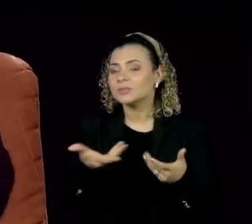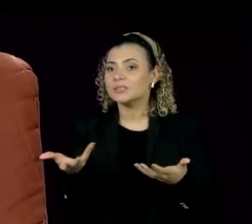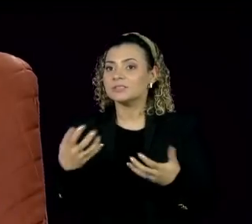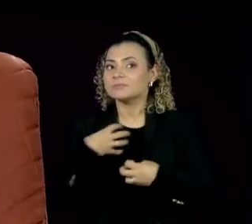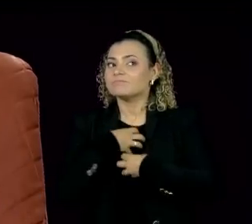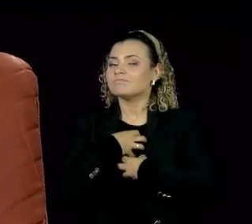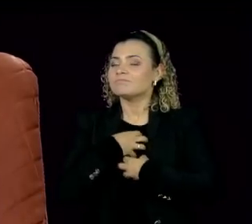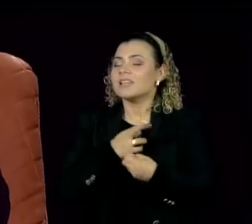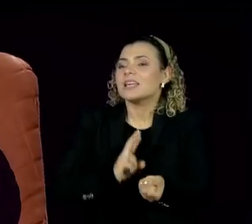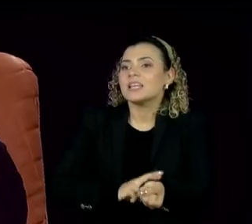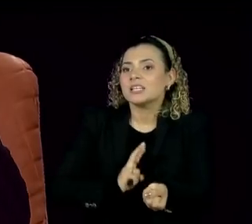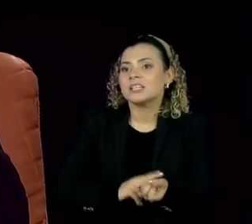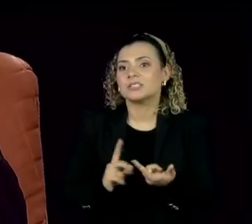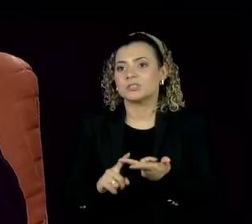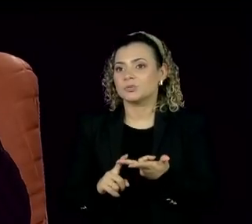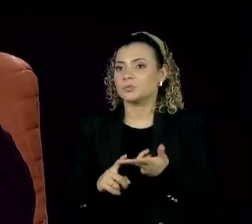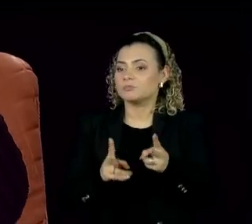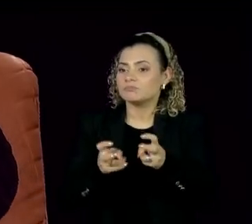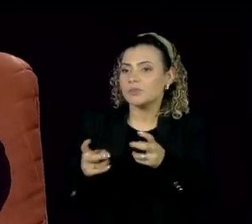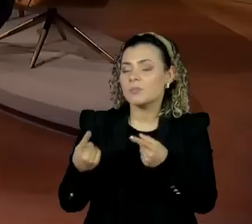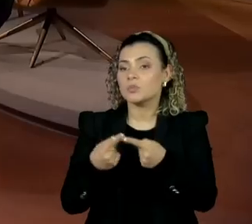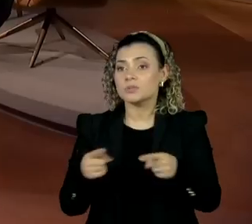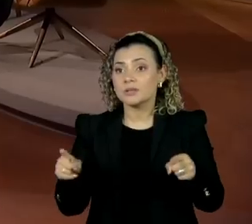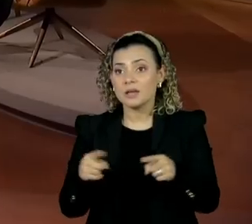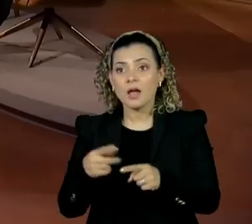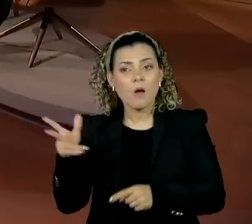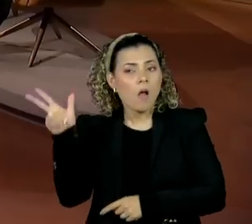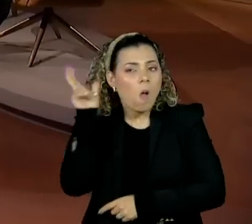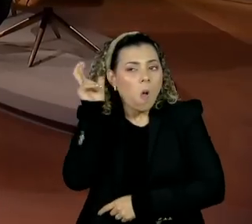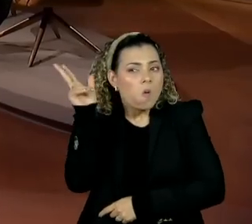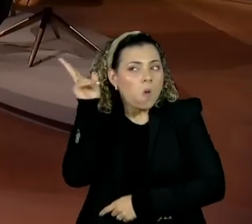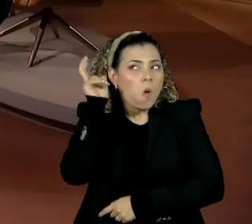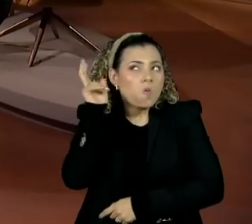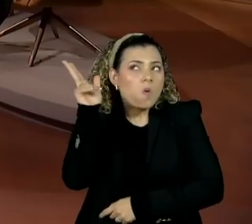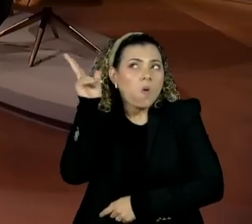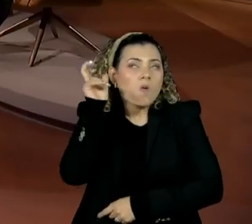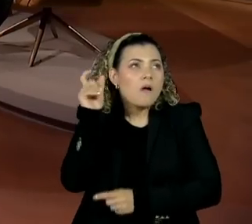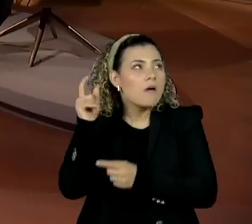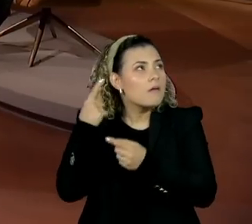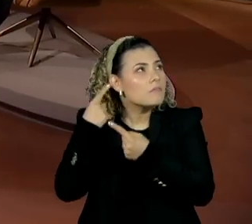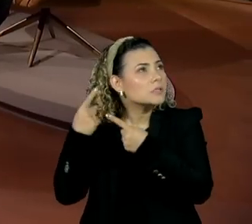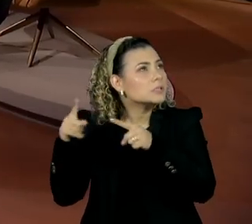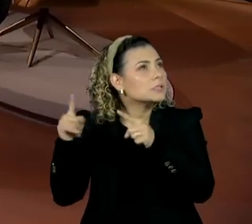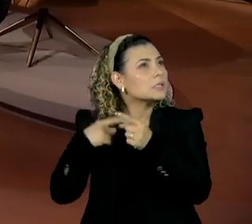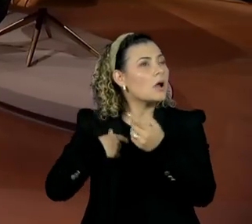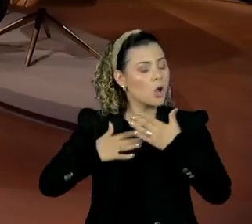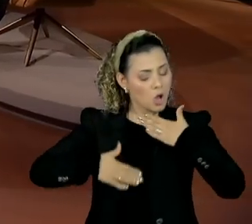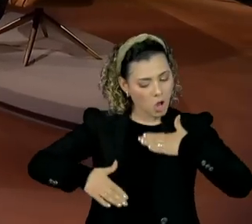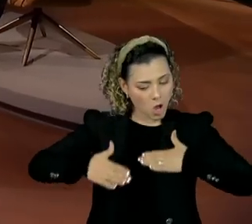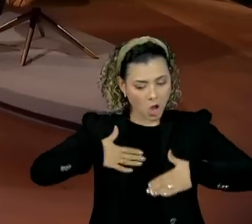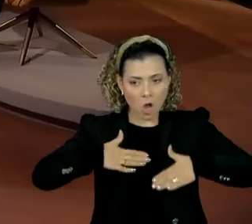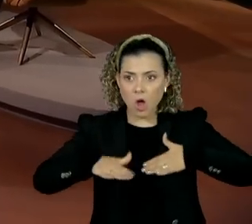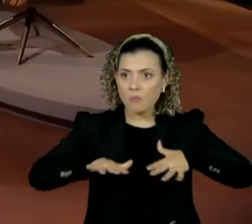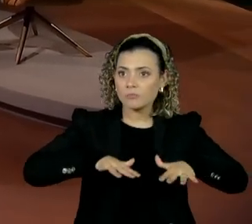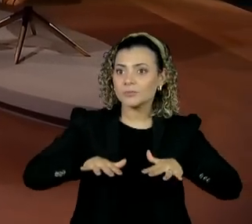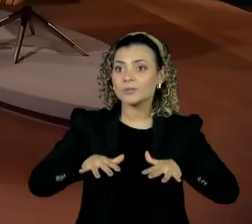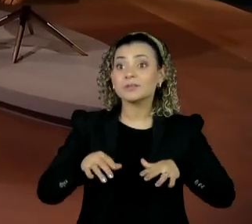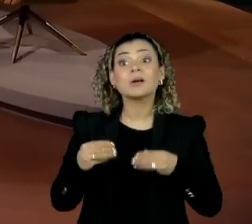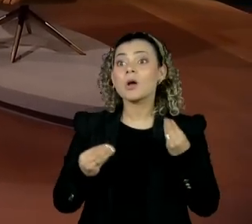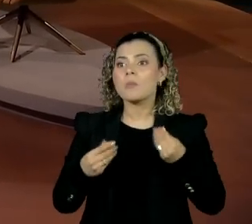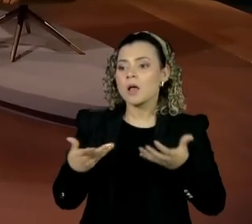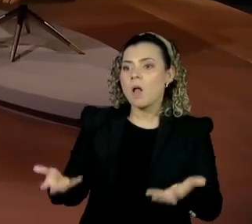trazia o ritmo, a percepção musical, trabalhava o ouvido, trabalhava o corpo. E ela começou a fazer uma coisa legal, que